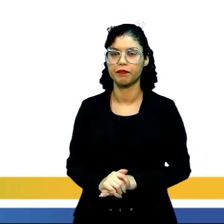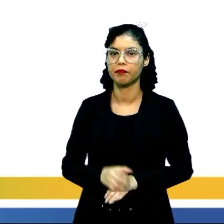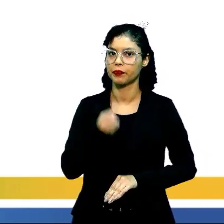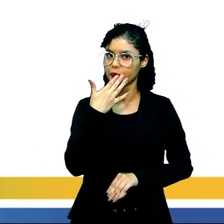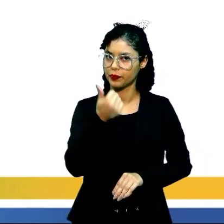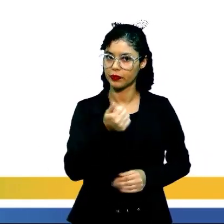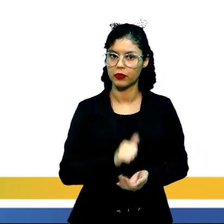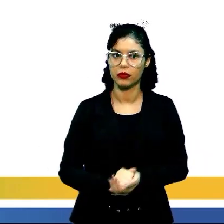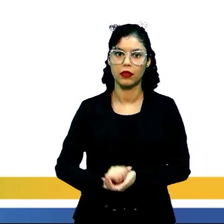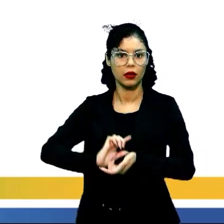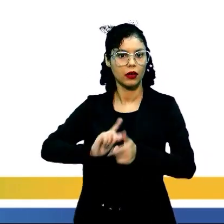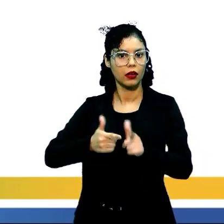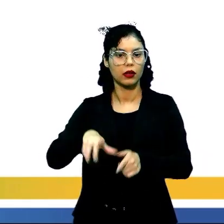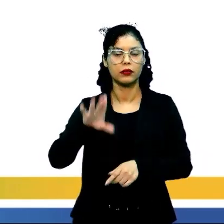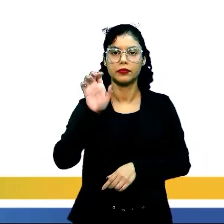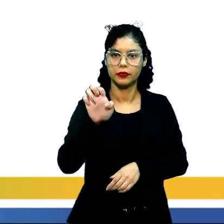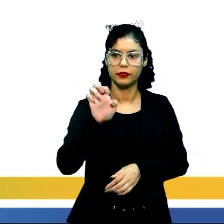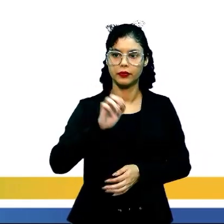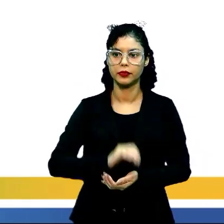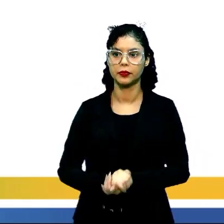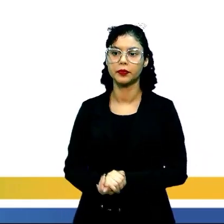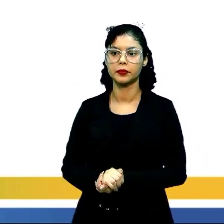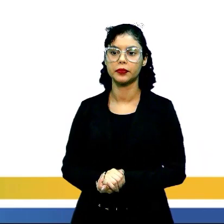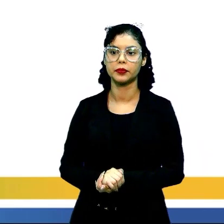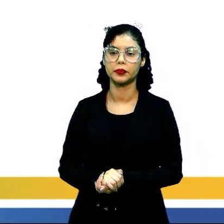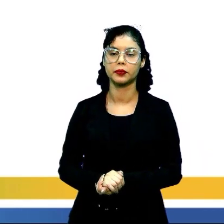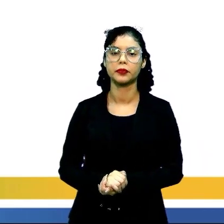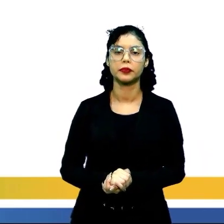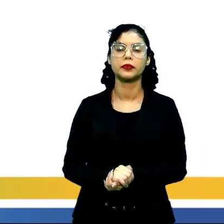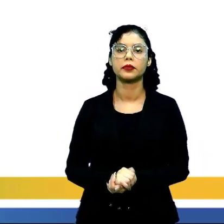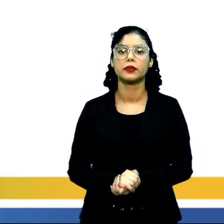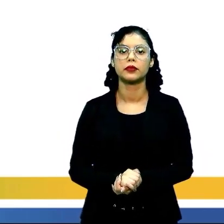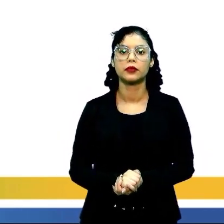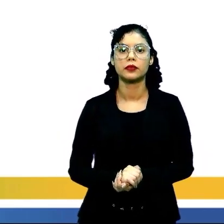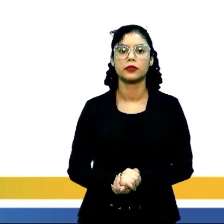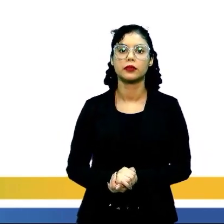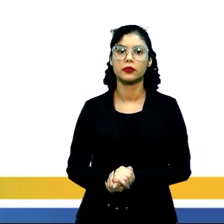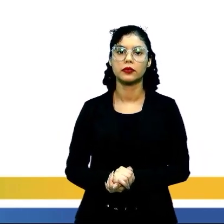bem? Então, nosso gabarito, letra E, destilação.